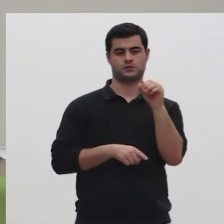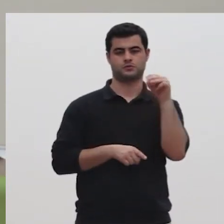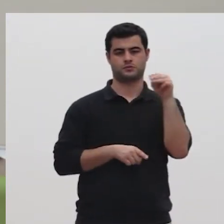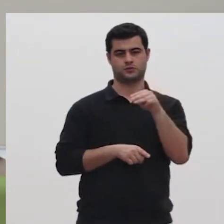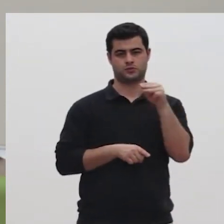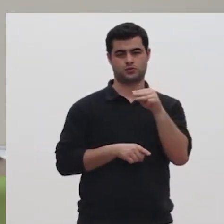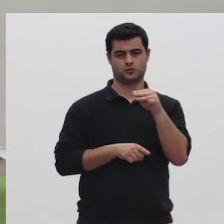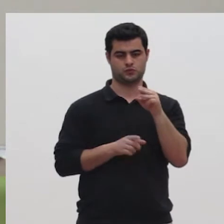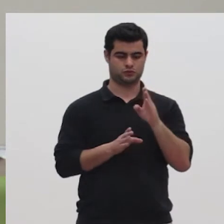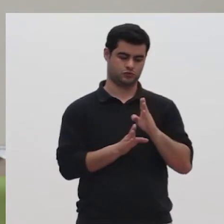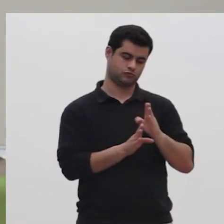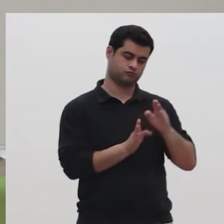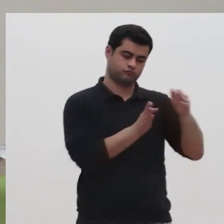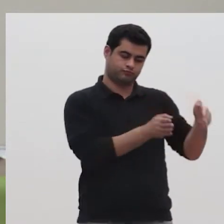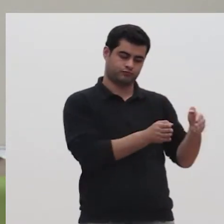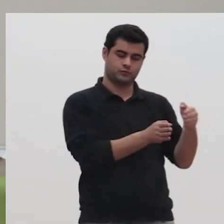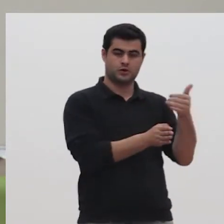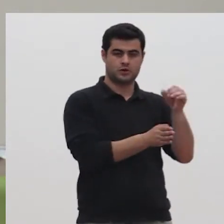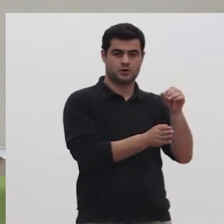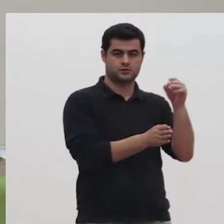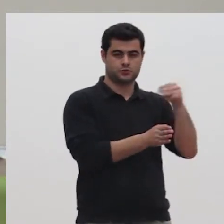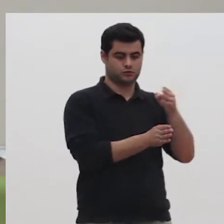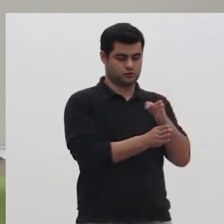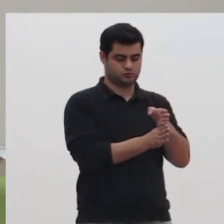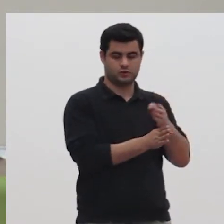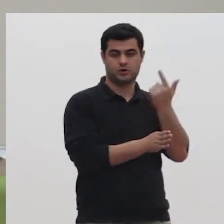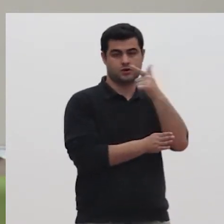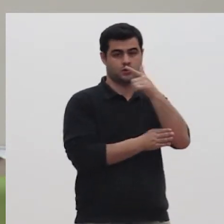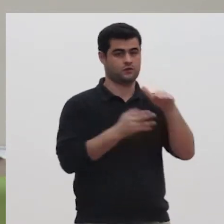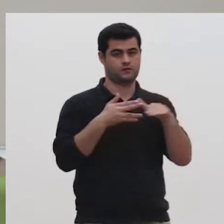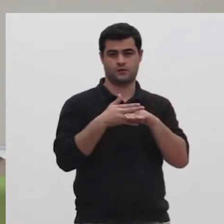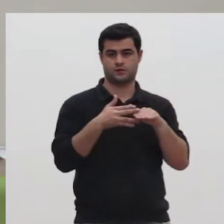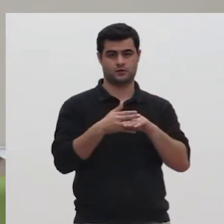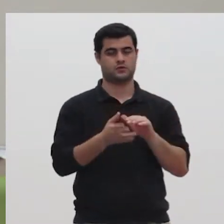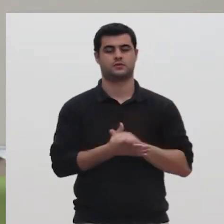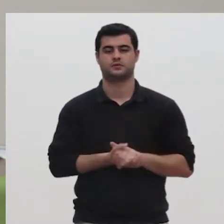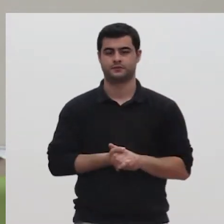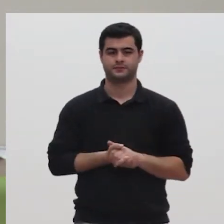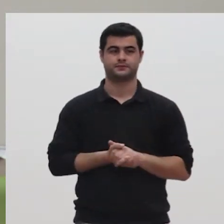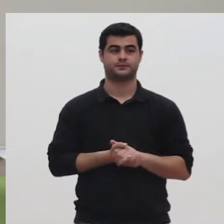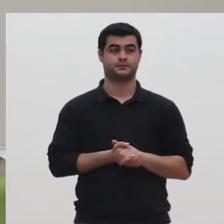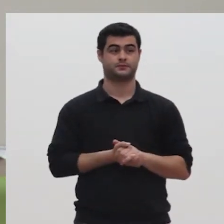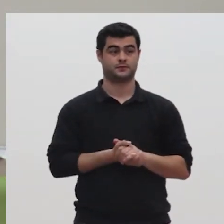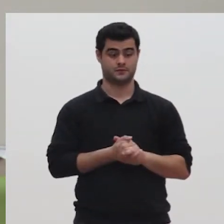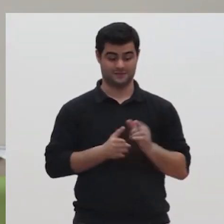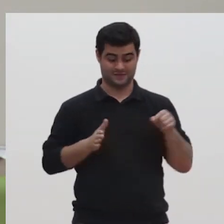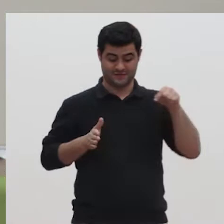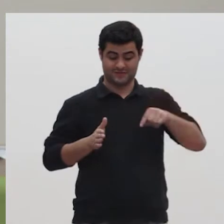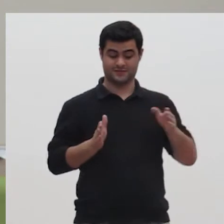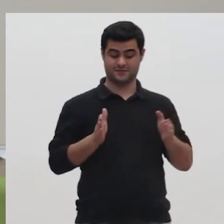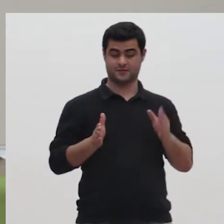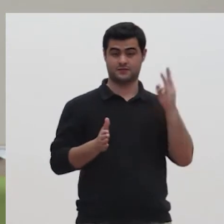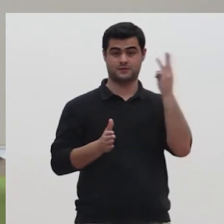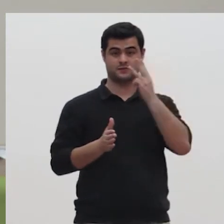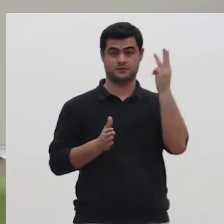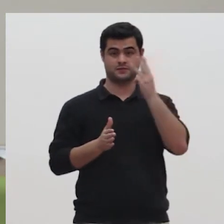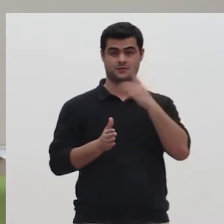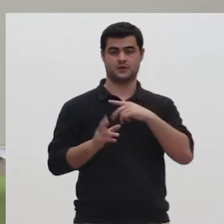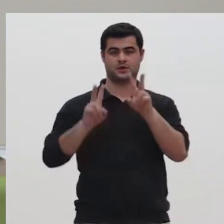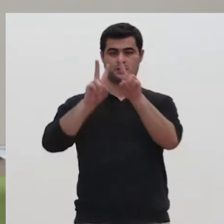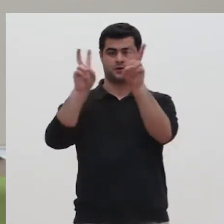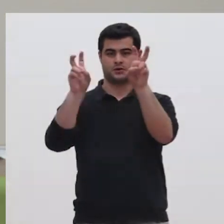sem intervalo entre eles. No terceiro bloco serão sorteados 4 temas definidos pela